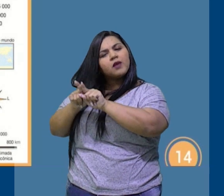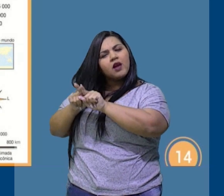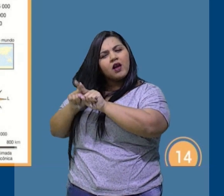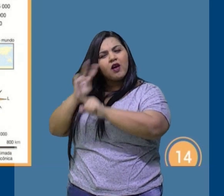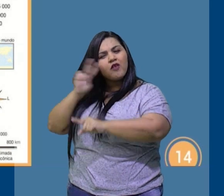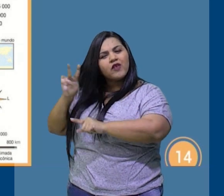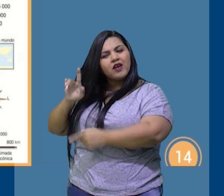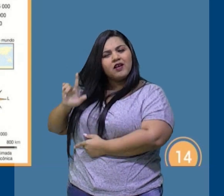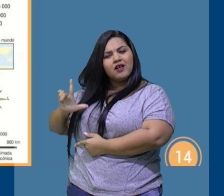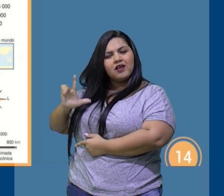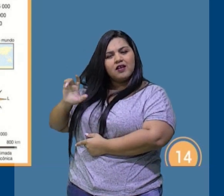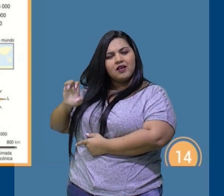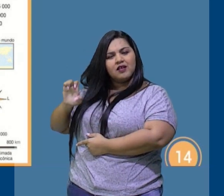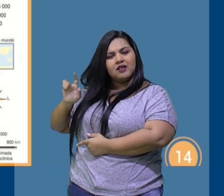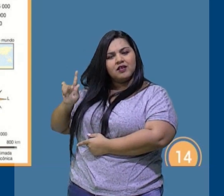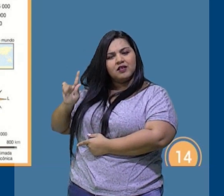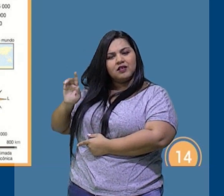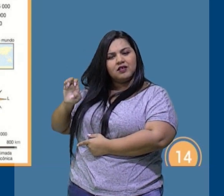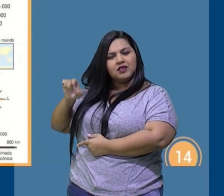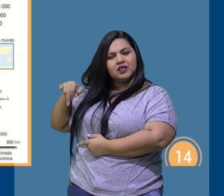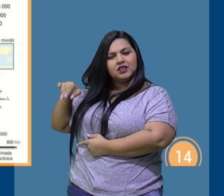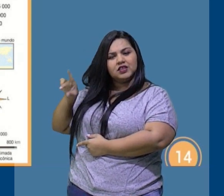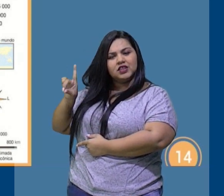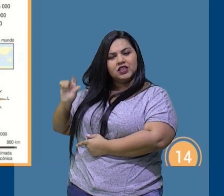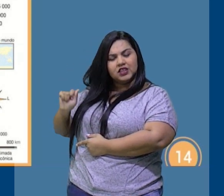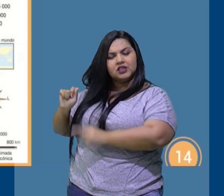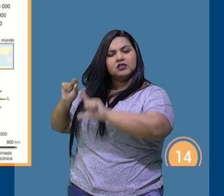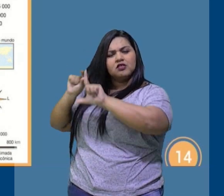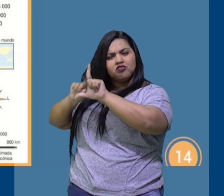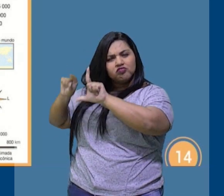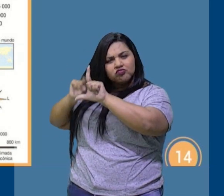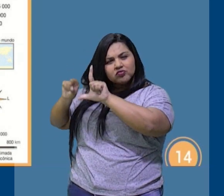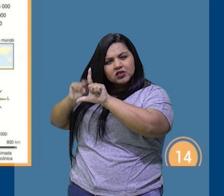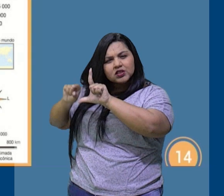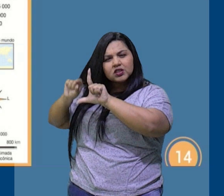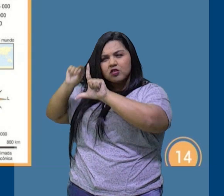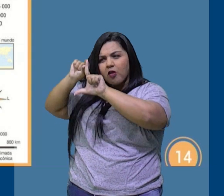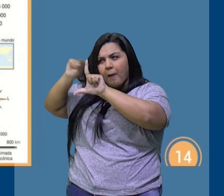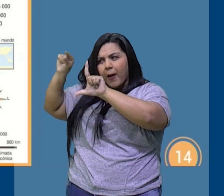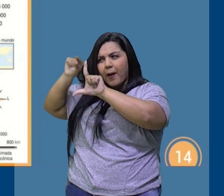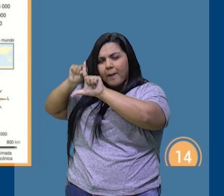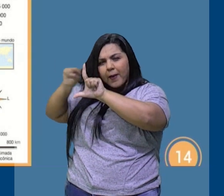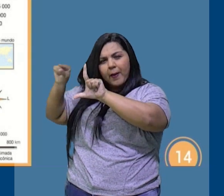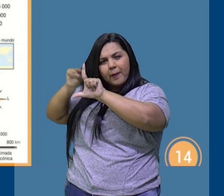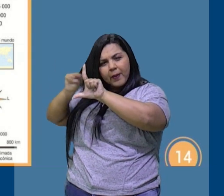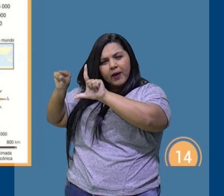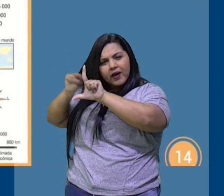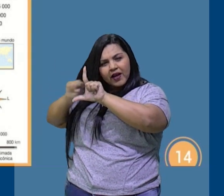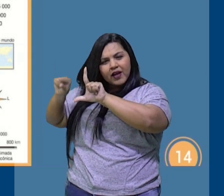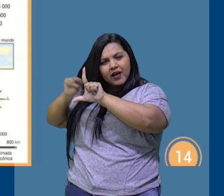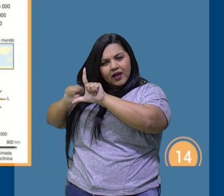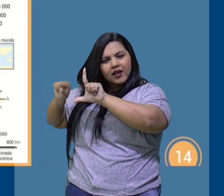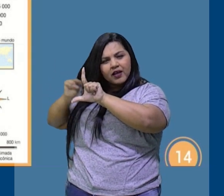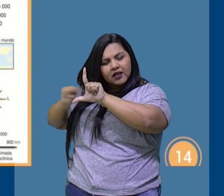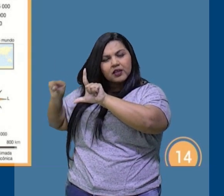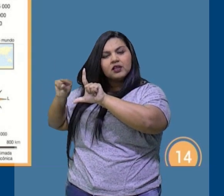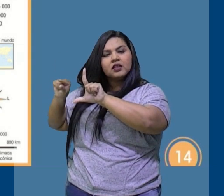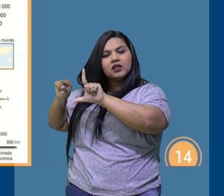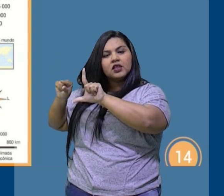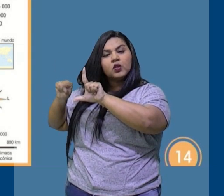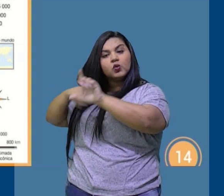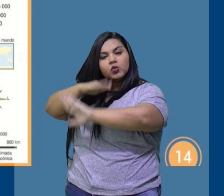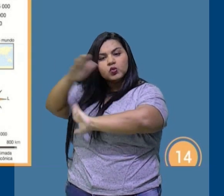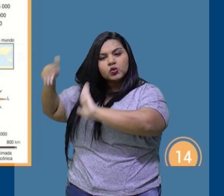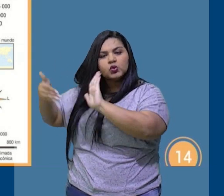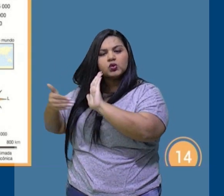essas legendas com essas informações, né? Que é a população urbana aqui na população